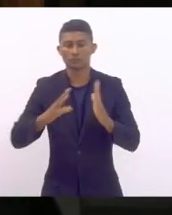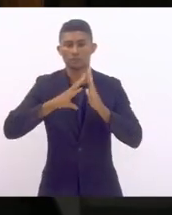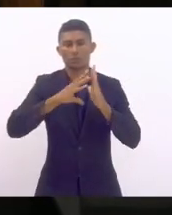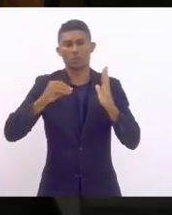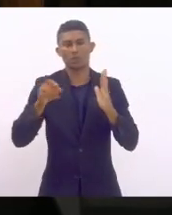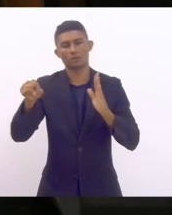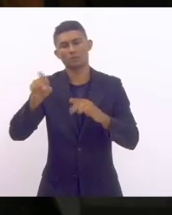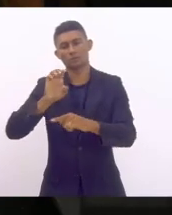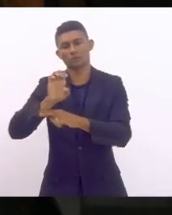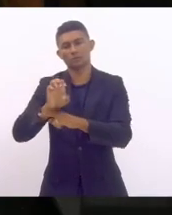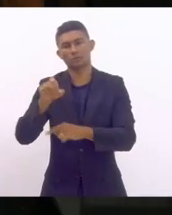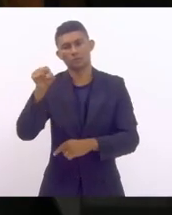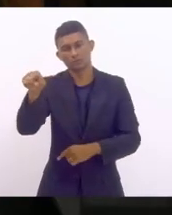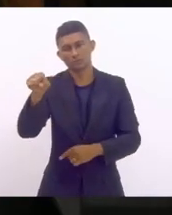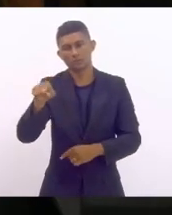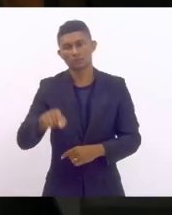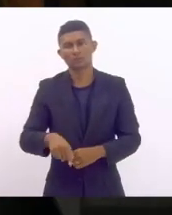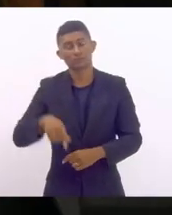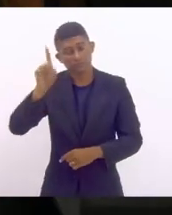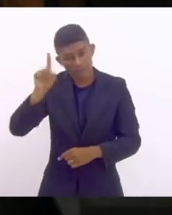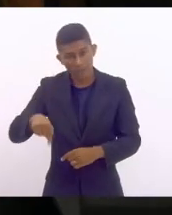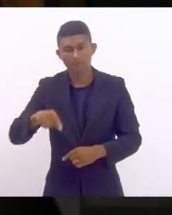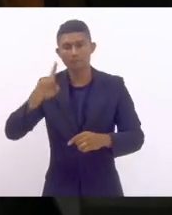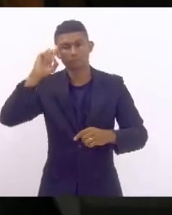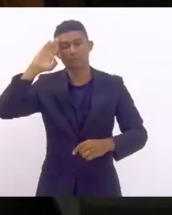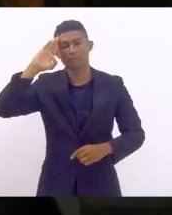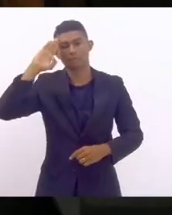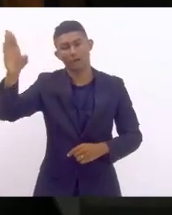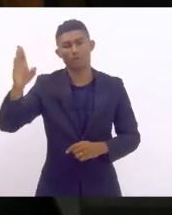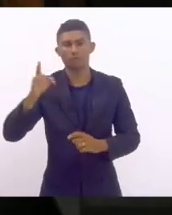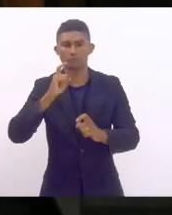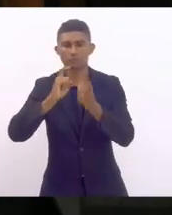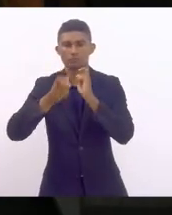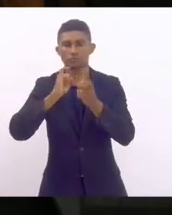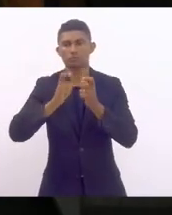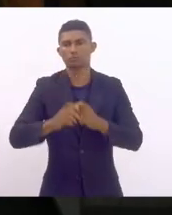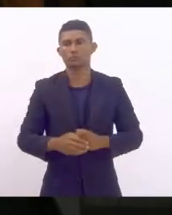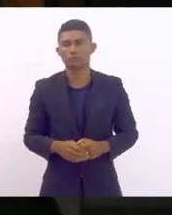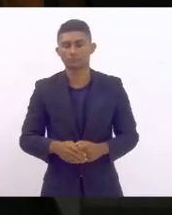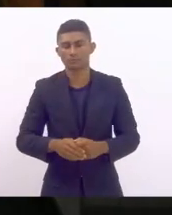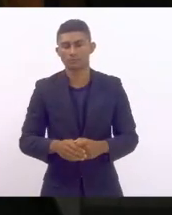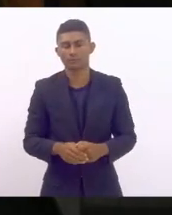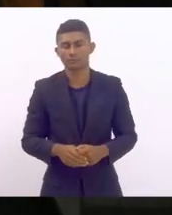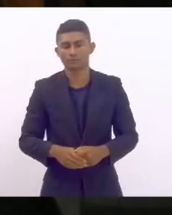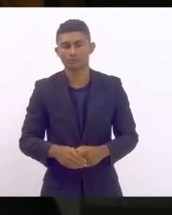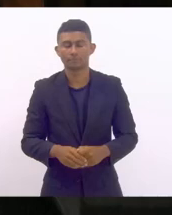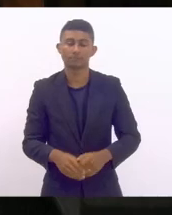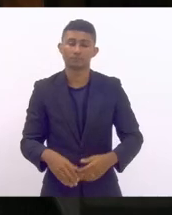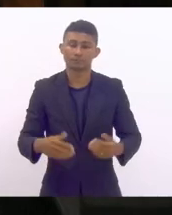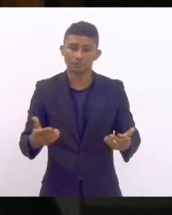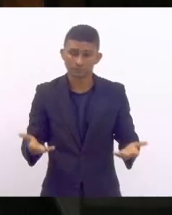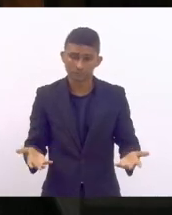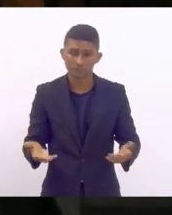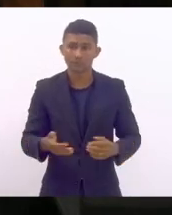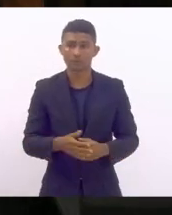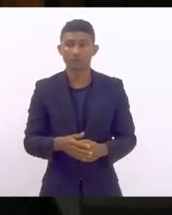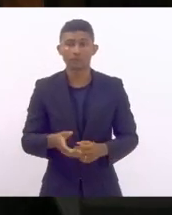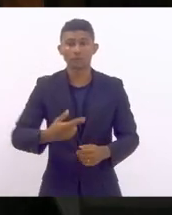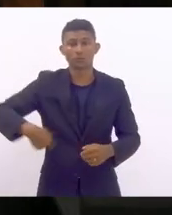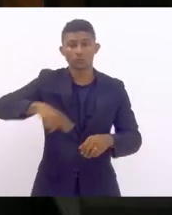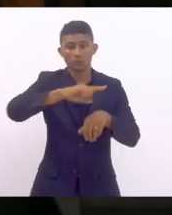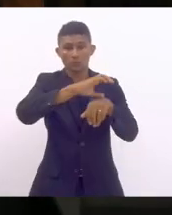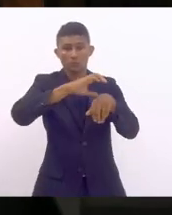é que está no cerne da nossa discussão com a gente volta aos preceitos